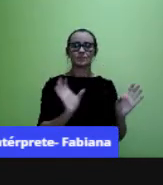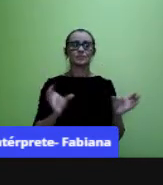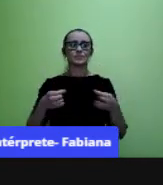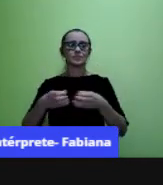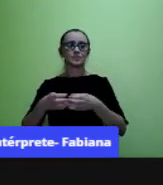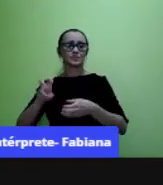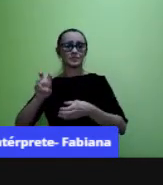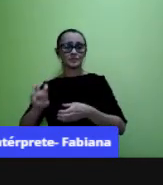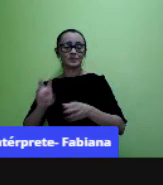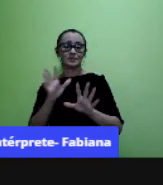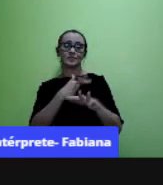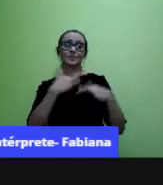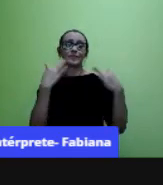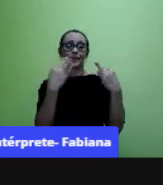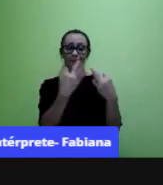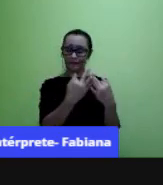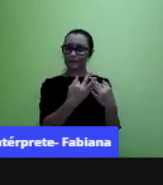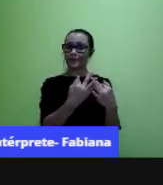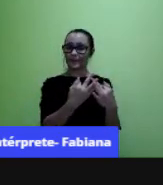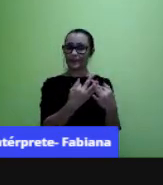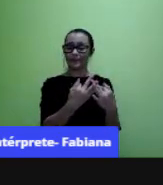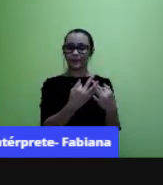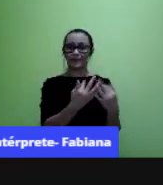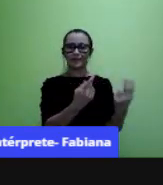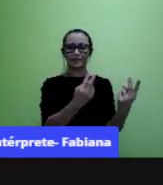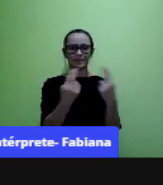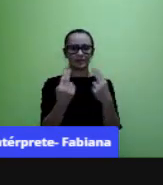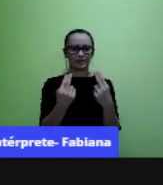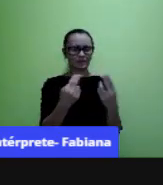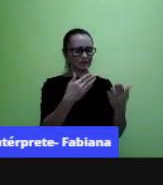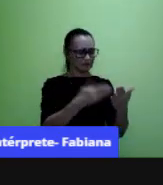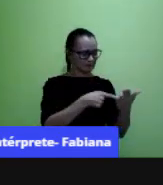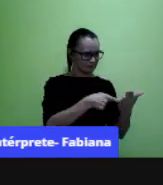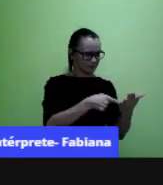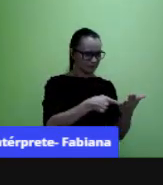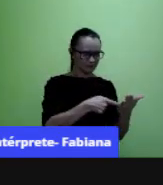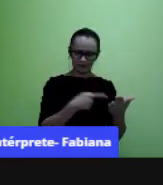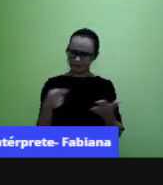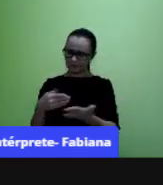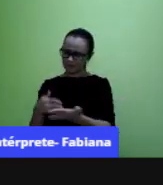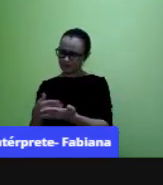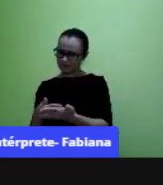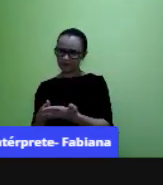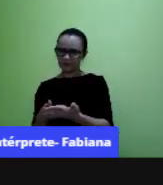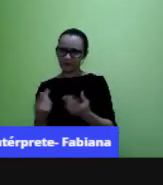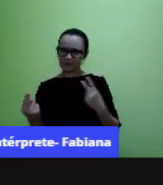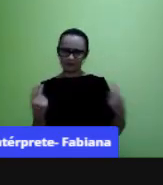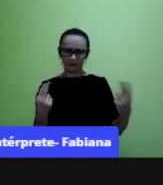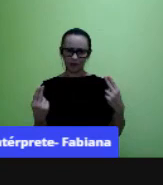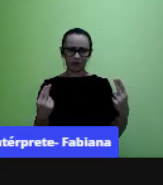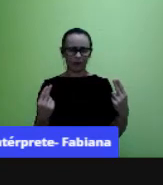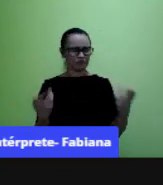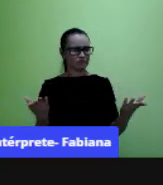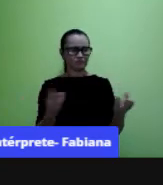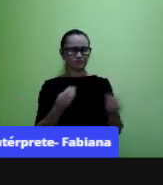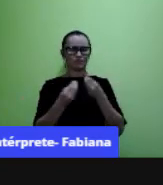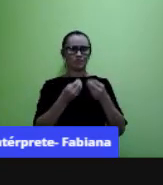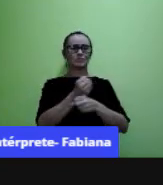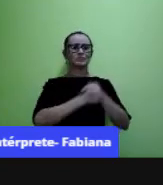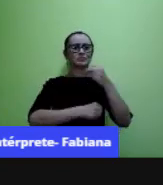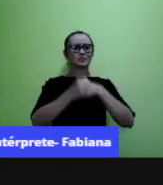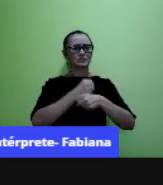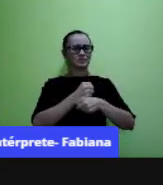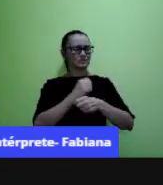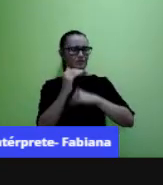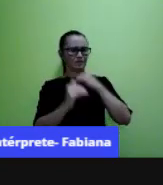família. Ele vai olhar aquele caderno e falar, é a mesma coisa, meu filho não desenvolveu em nada do ano passado para cá. Aí